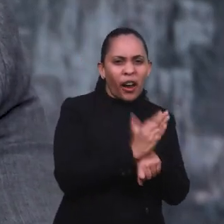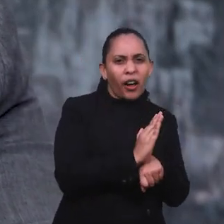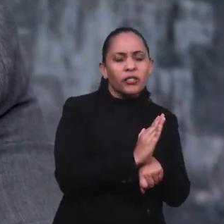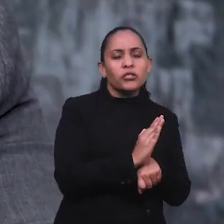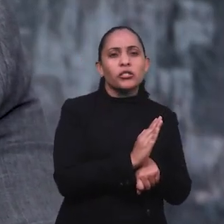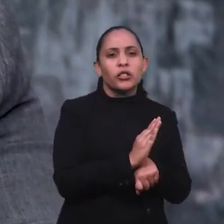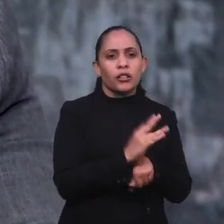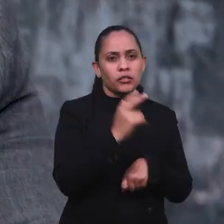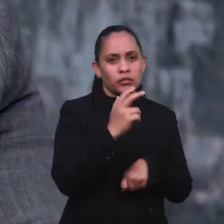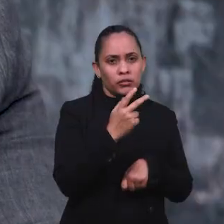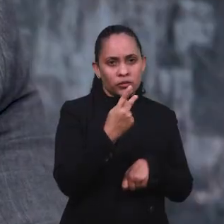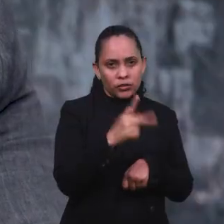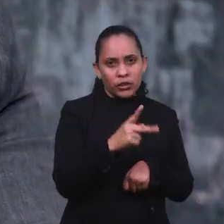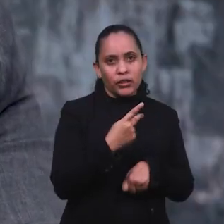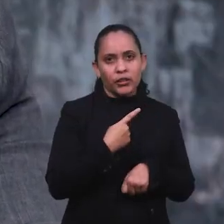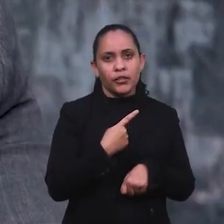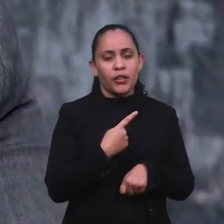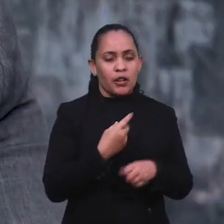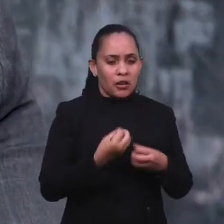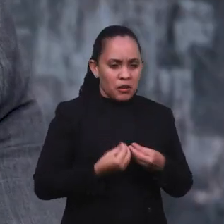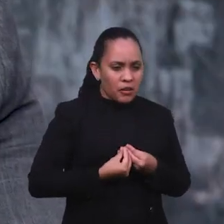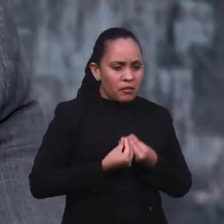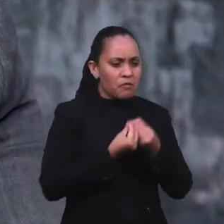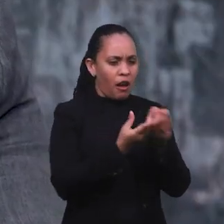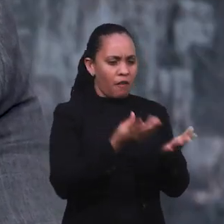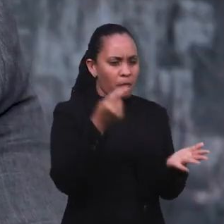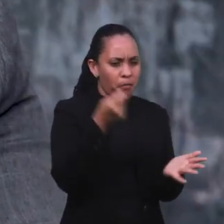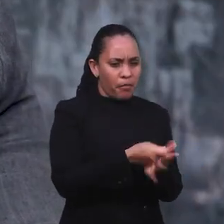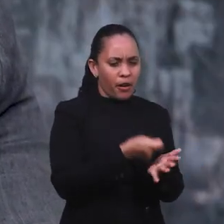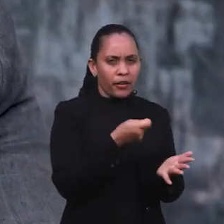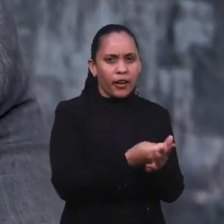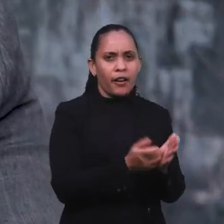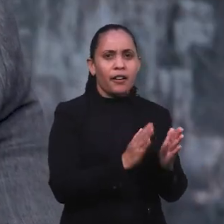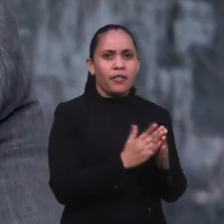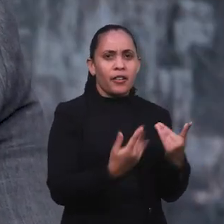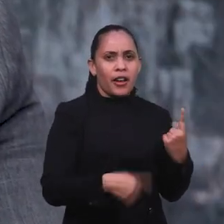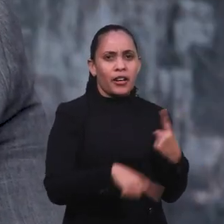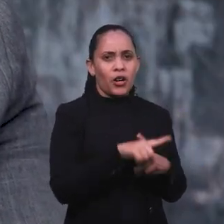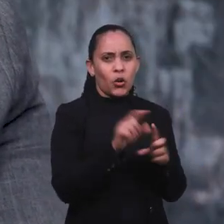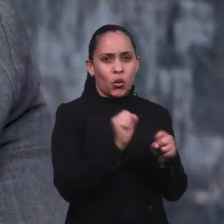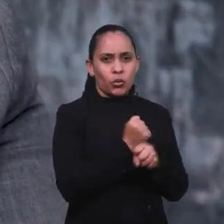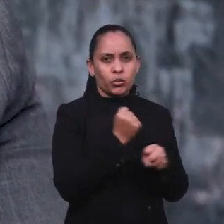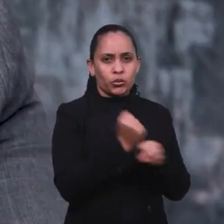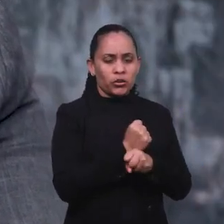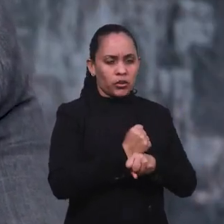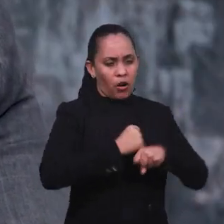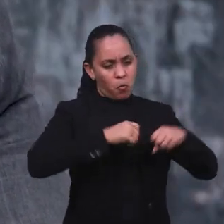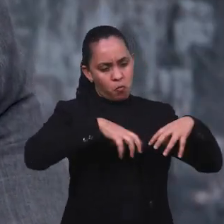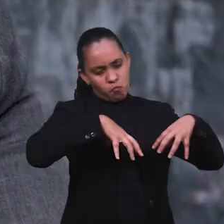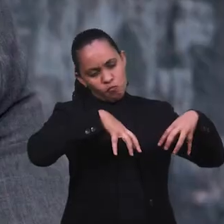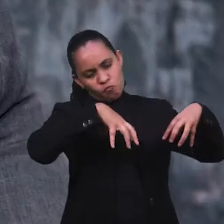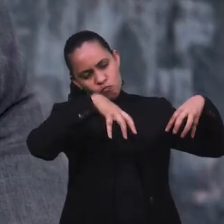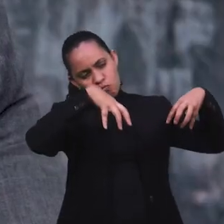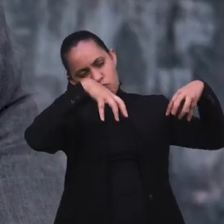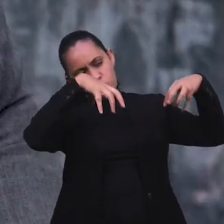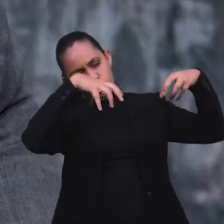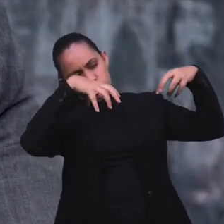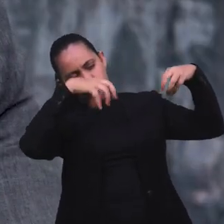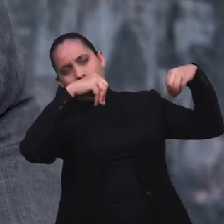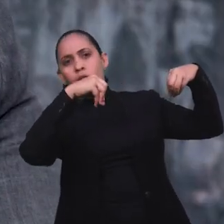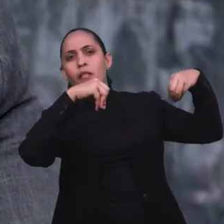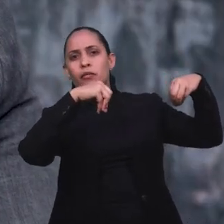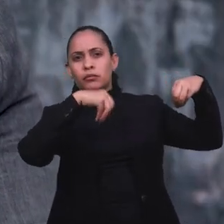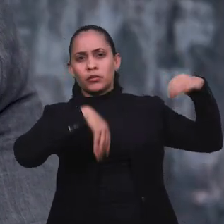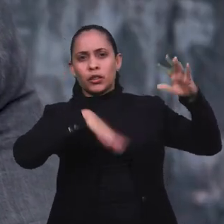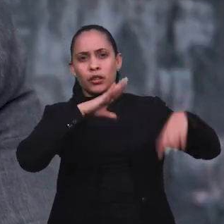e faziam grandes doações para a igreja, que inclusive financiaram a construção daquelas catedrais góticas da Baixa Idade